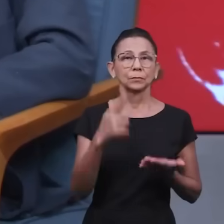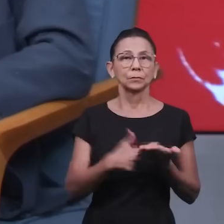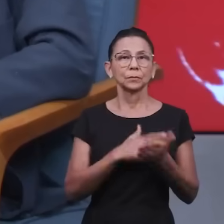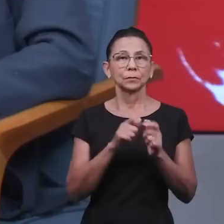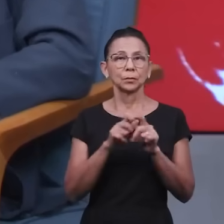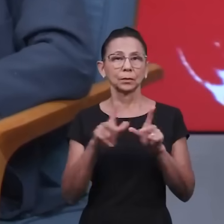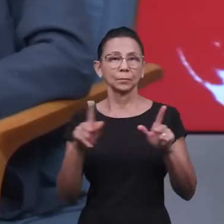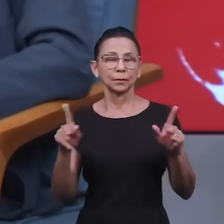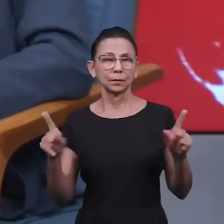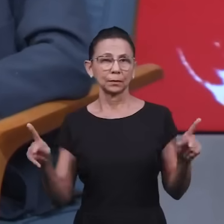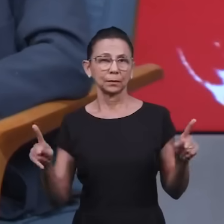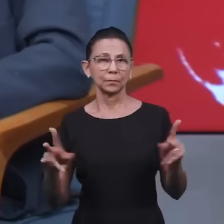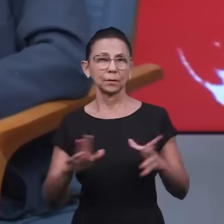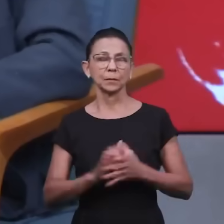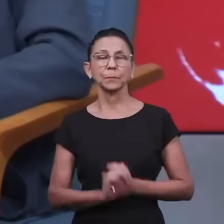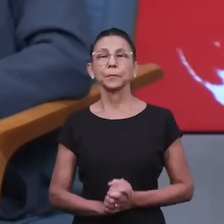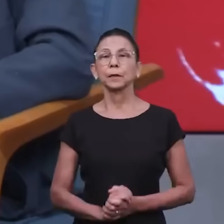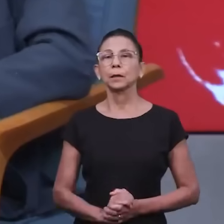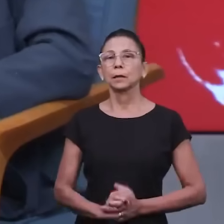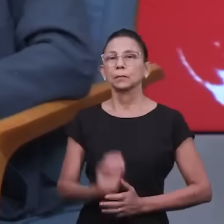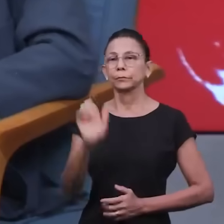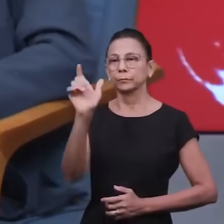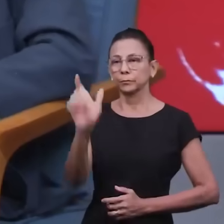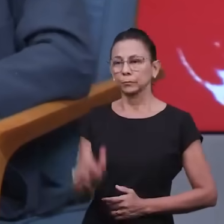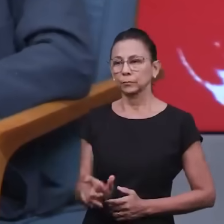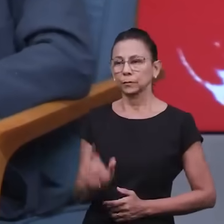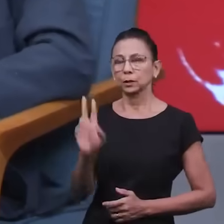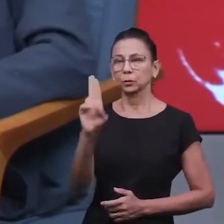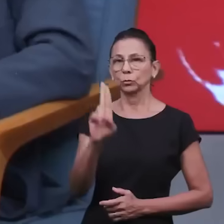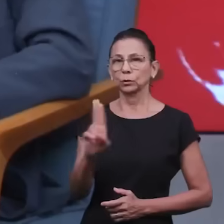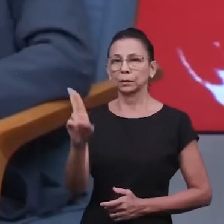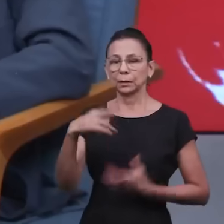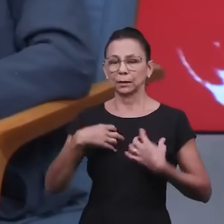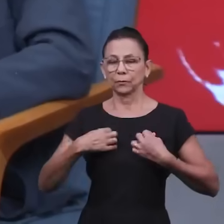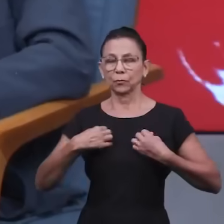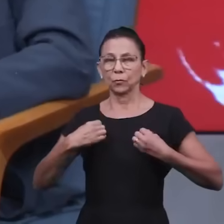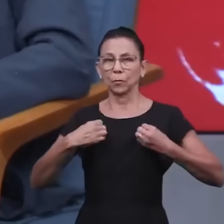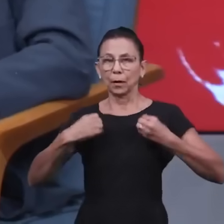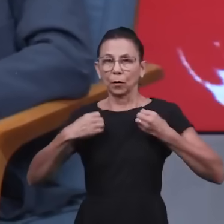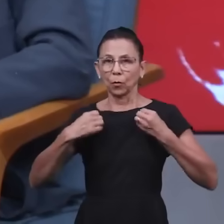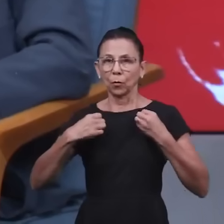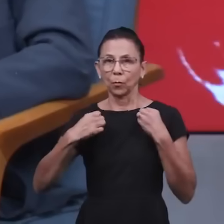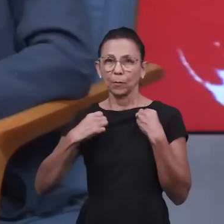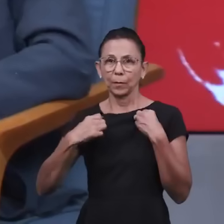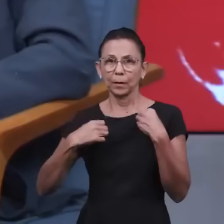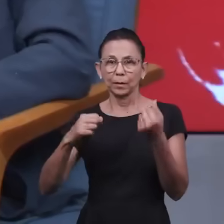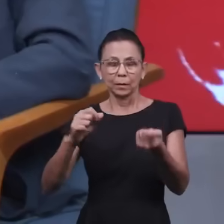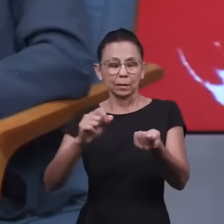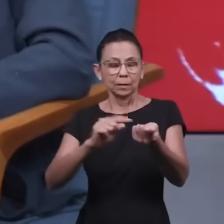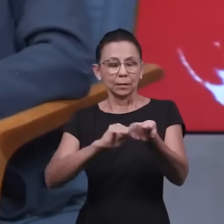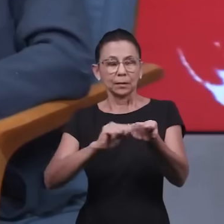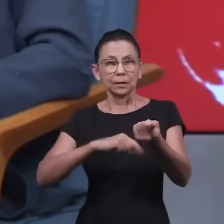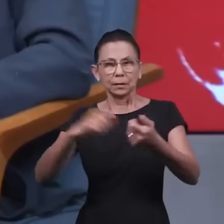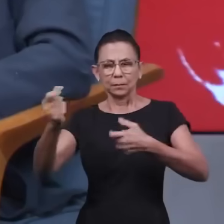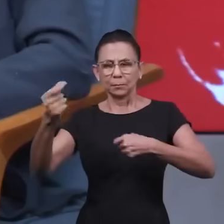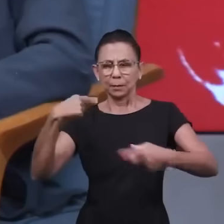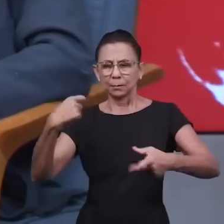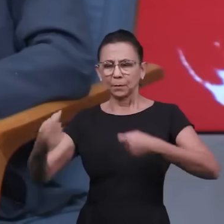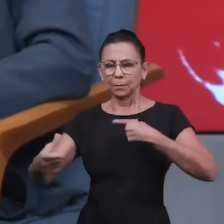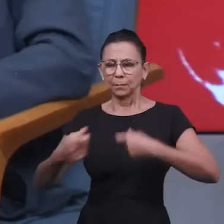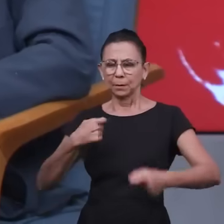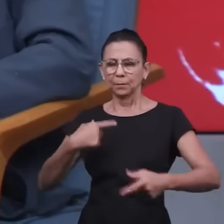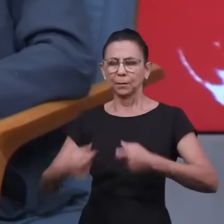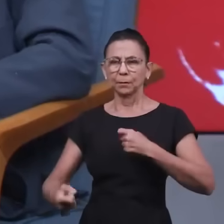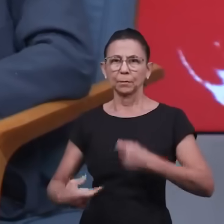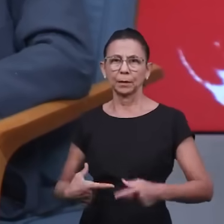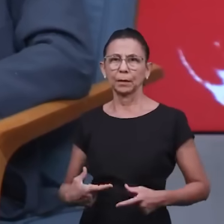Vamos lá para Apocalipse. Estava vestido de uma veste salpicada de sangue, e o nome pelo